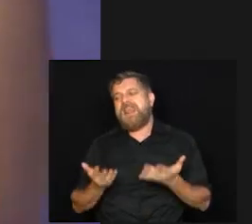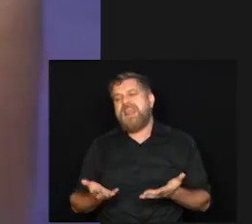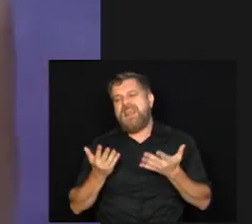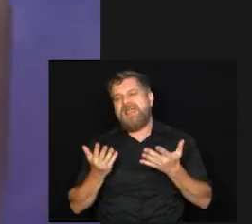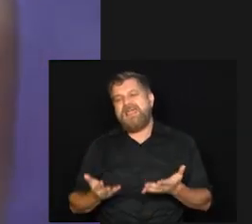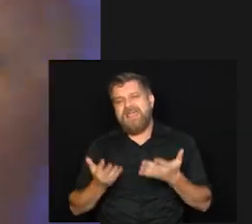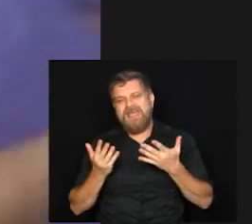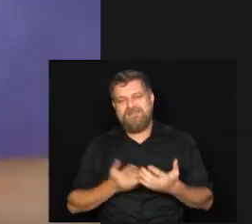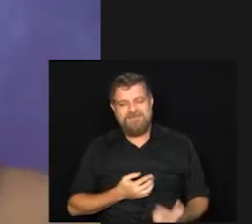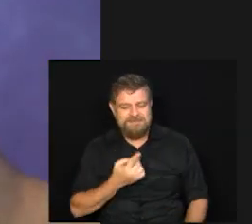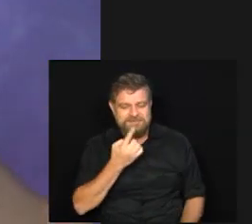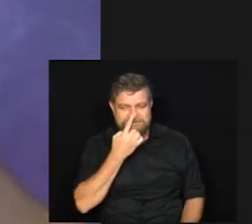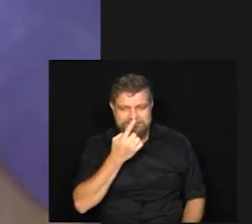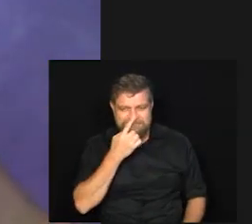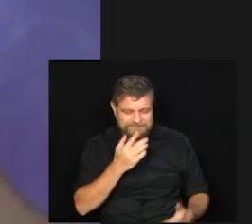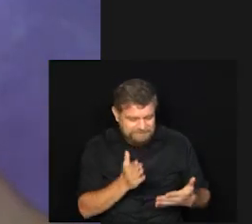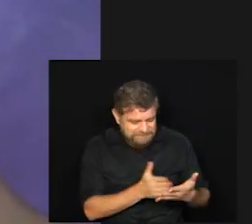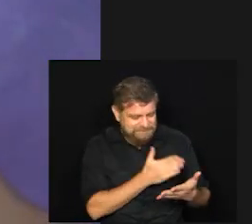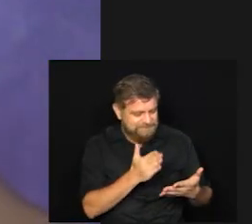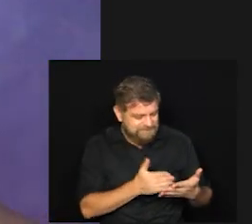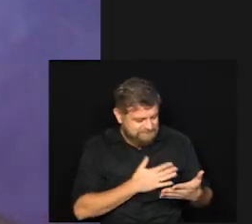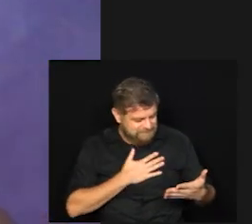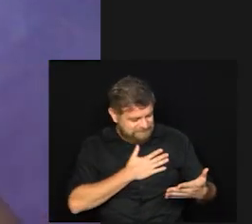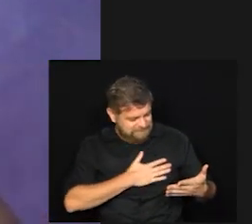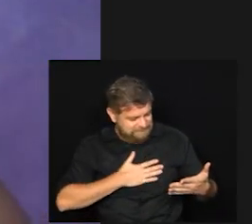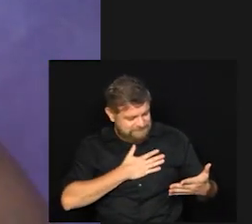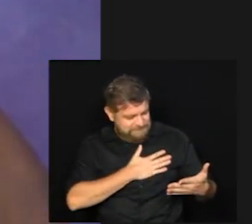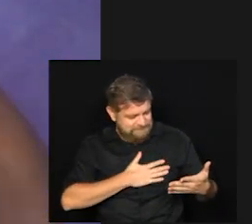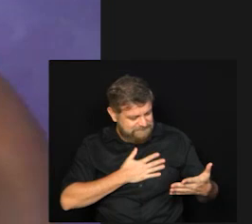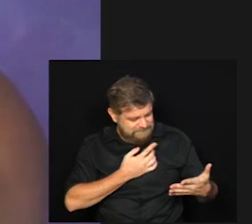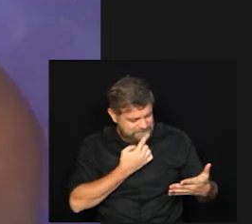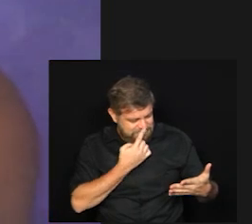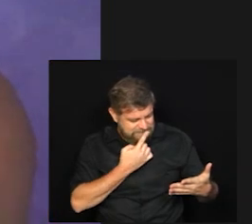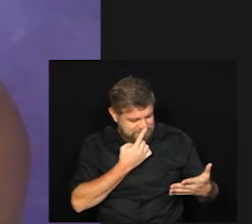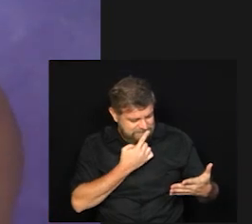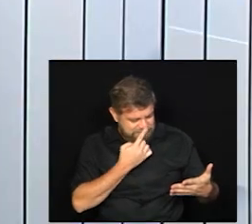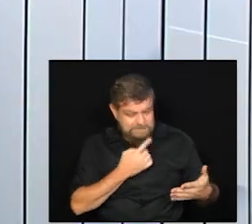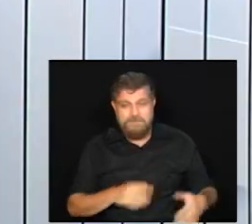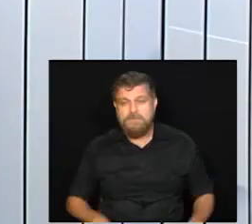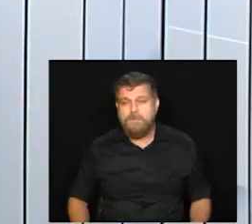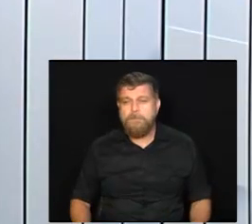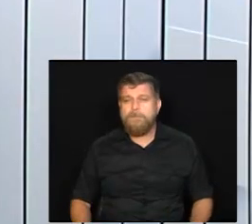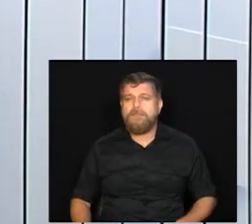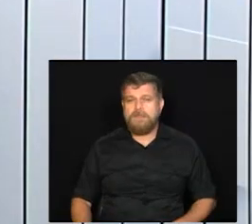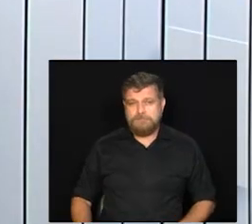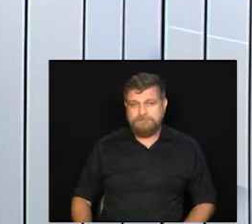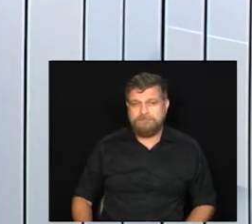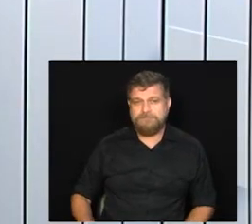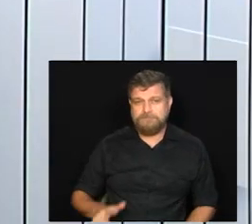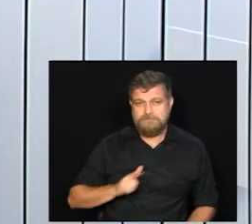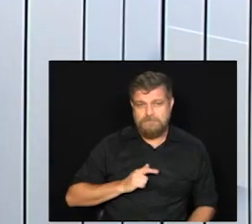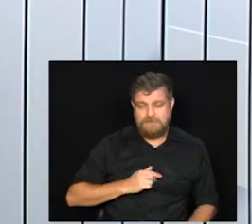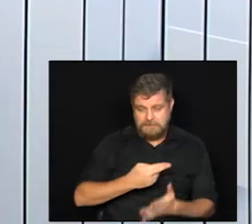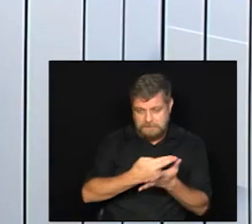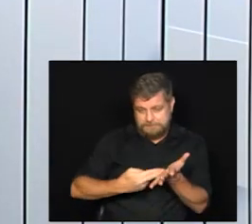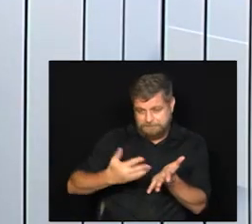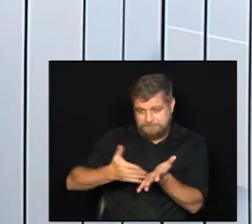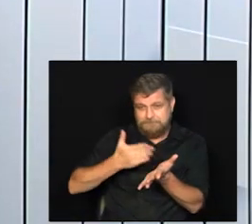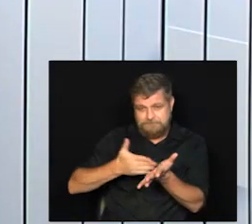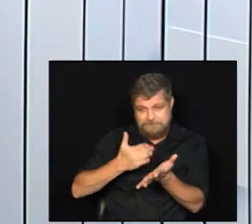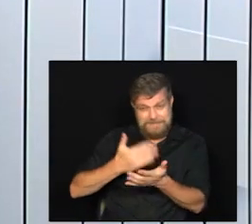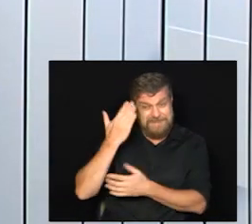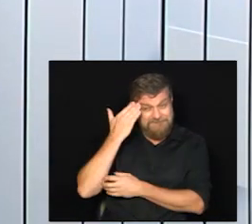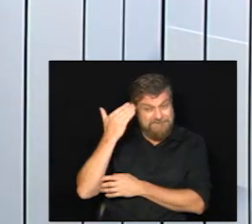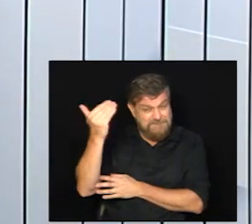você vai se identificando ao longo da leitura, assim. Welly, recentemente uma revista de grande